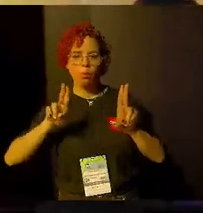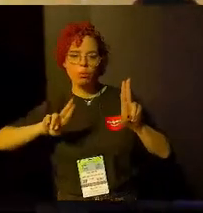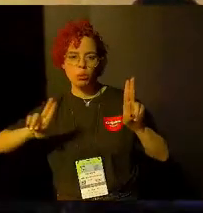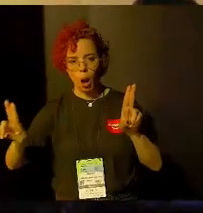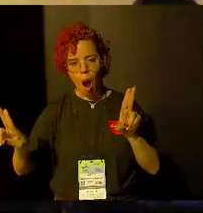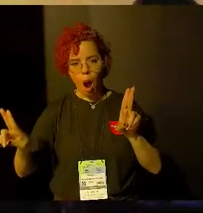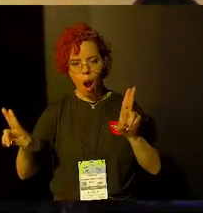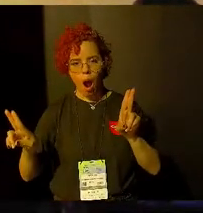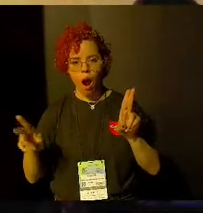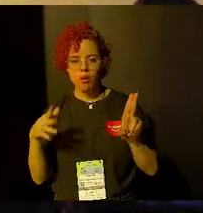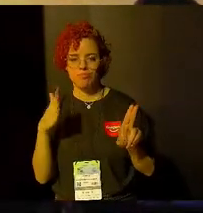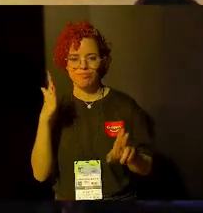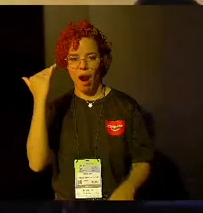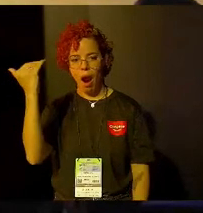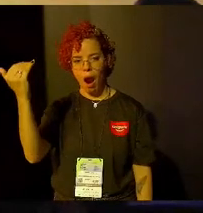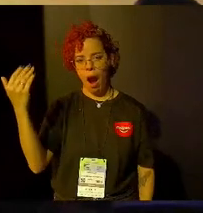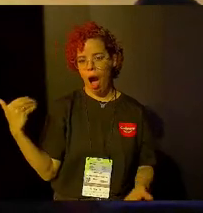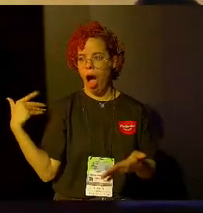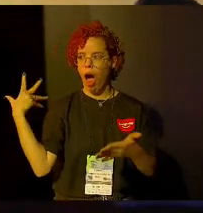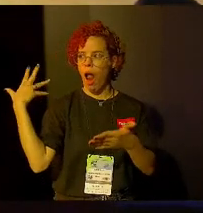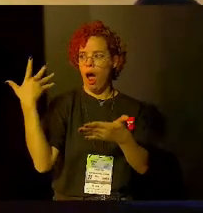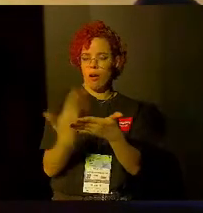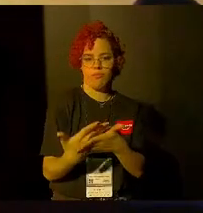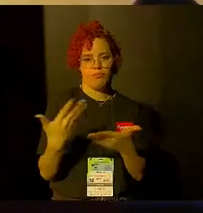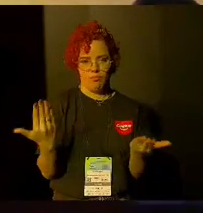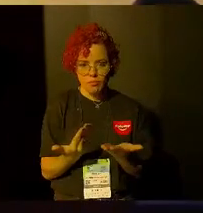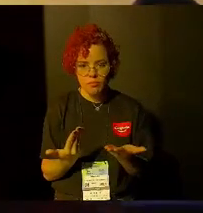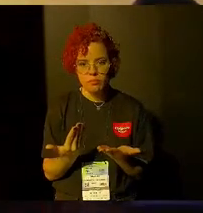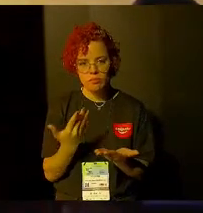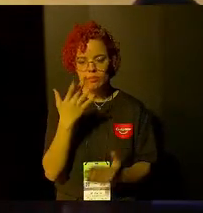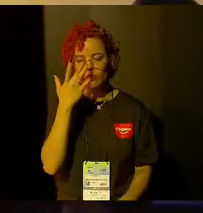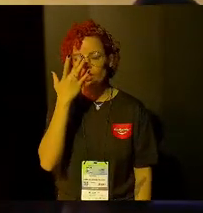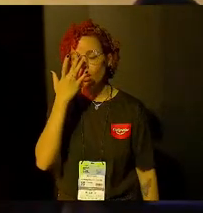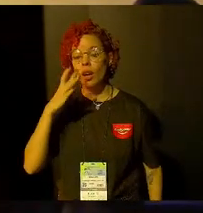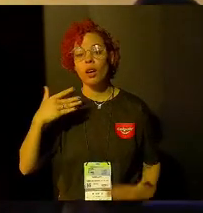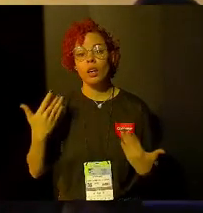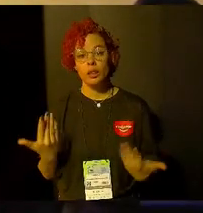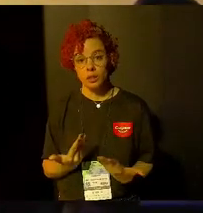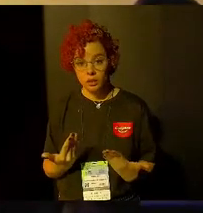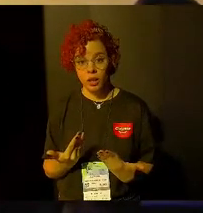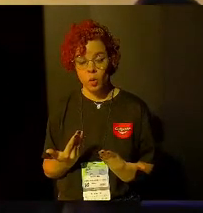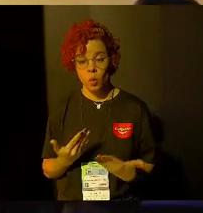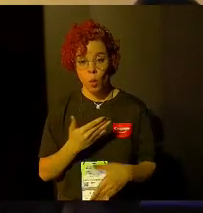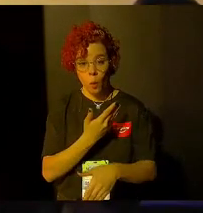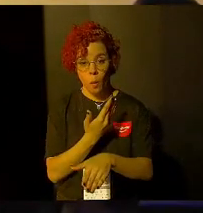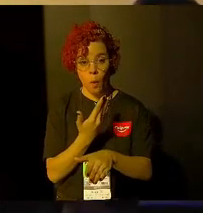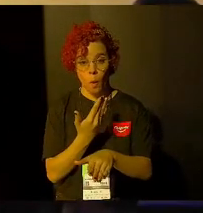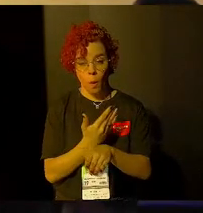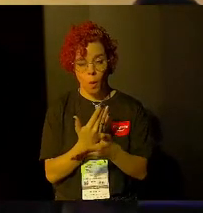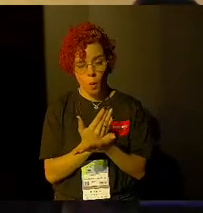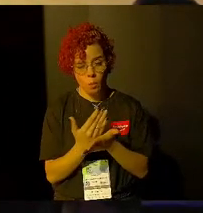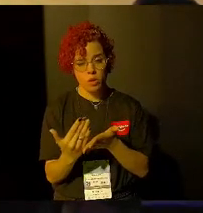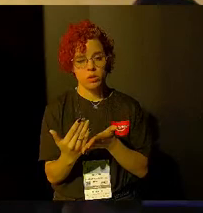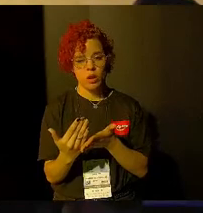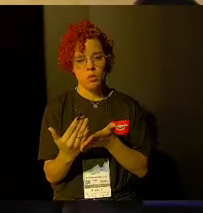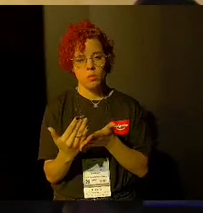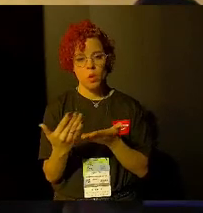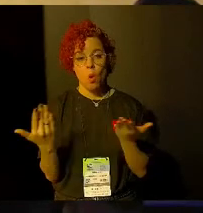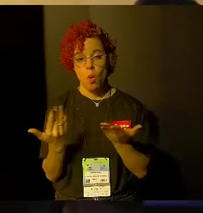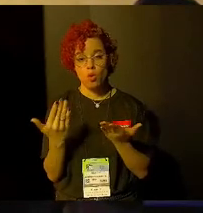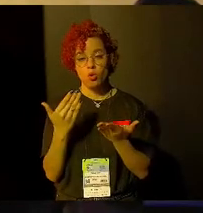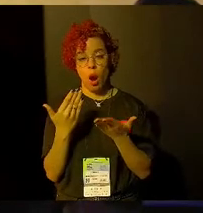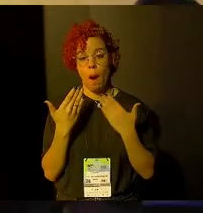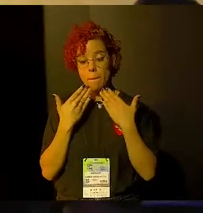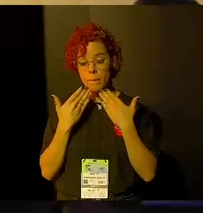fala deles então para fazer 500 anos tem que fazer um dia comecemos então hoje se apresentando com nome e sobrenome